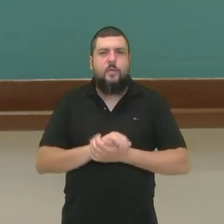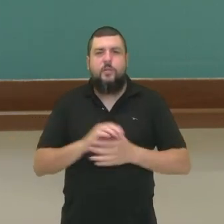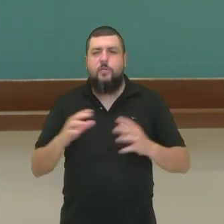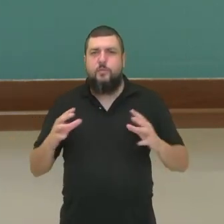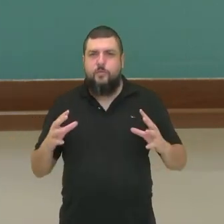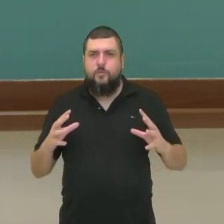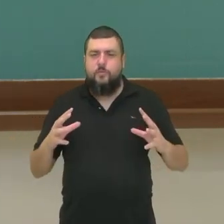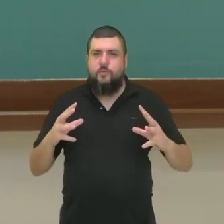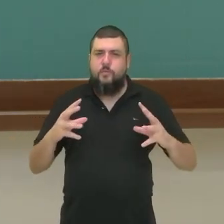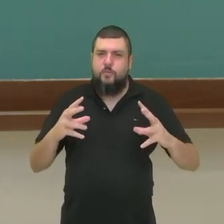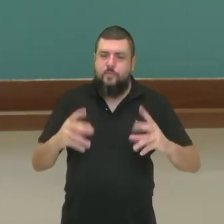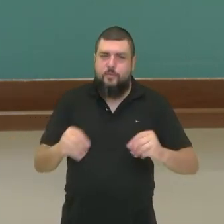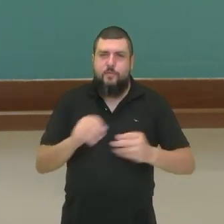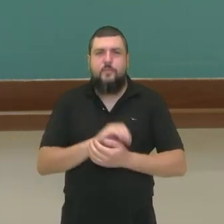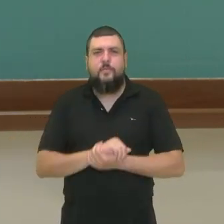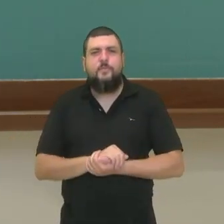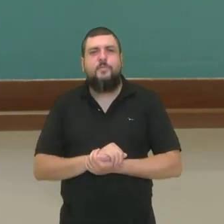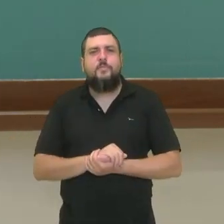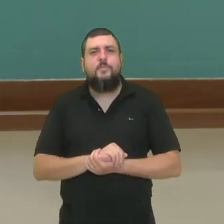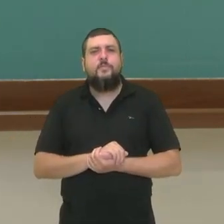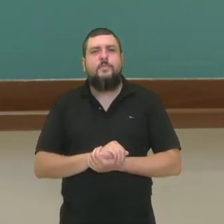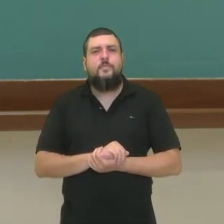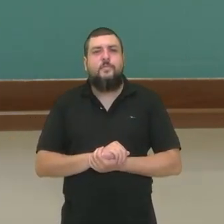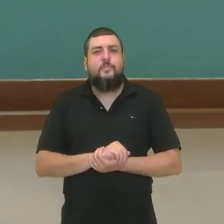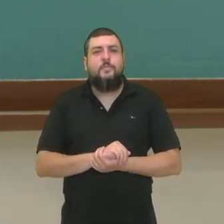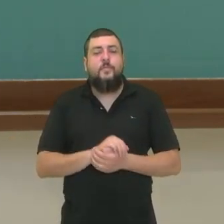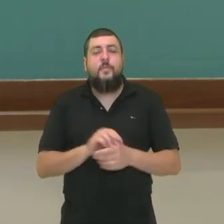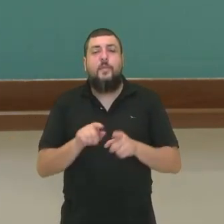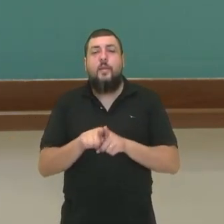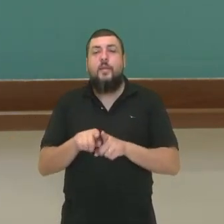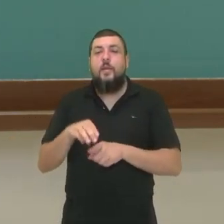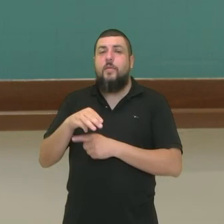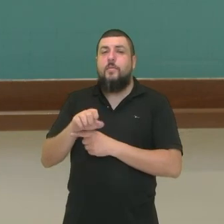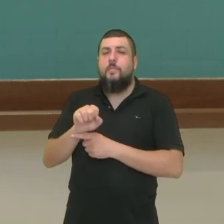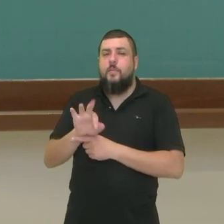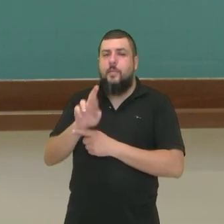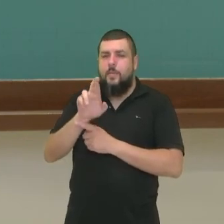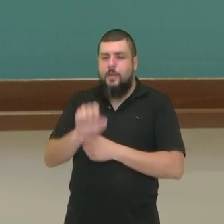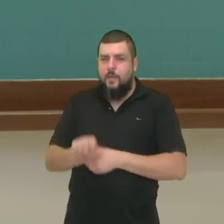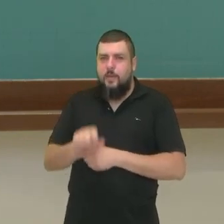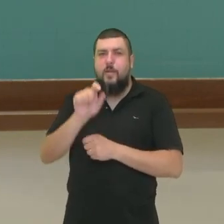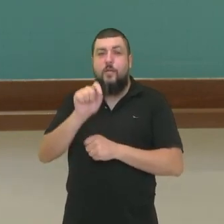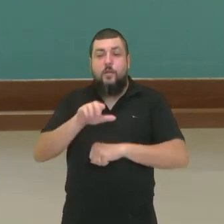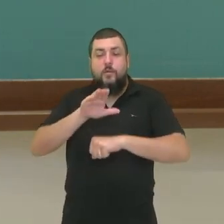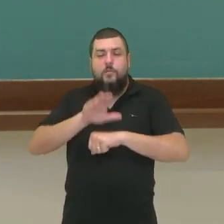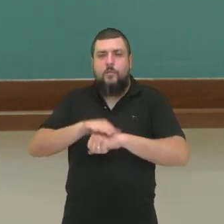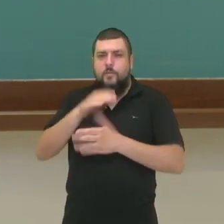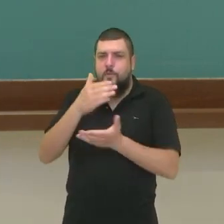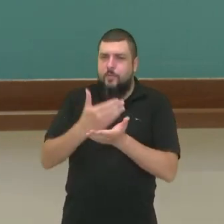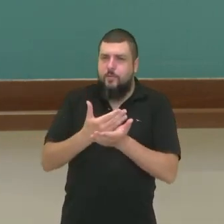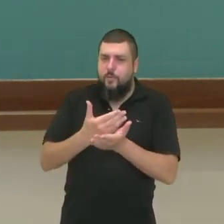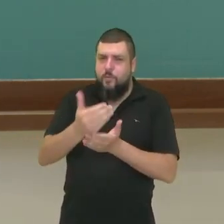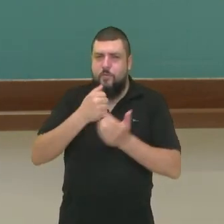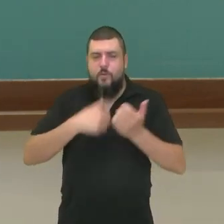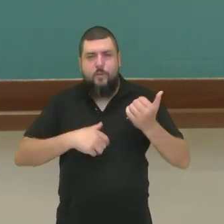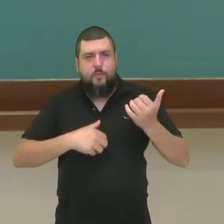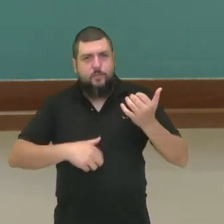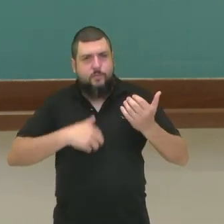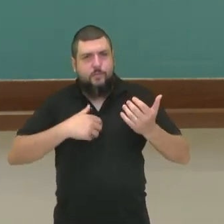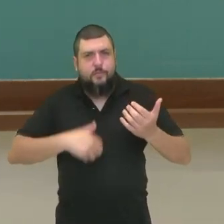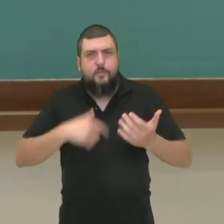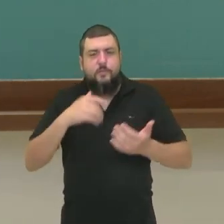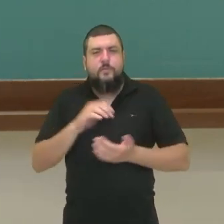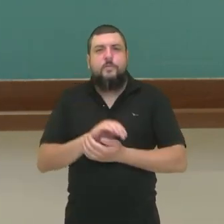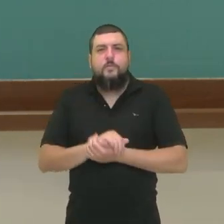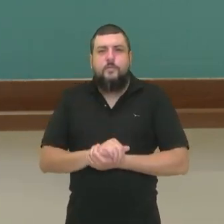são cirandeiros, todos podem cirandar. Tem o mestre cirandeiro que puxa a ciranda também, né? Então todos unidos